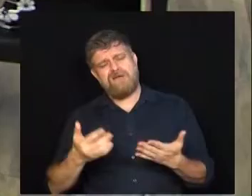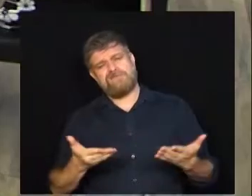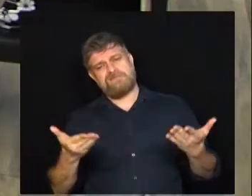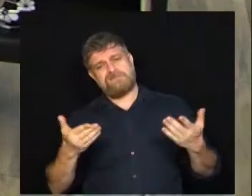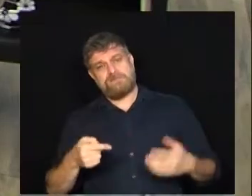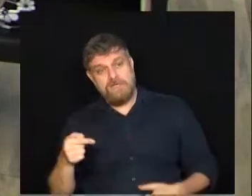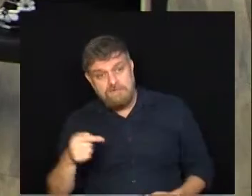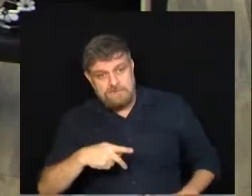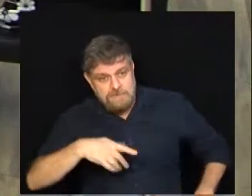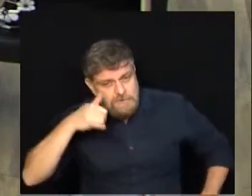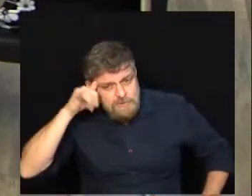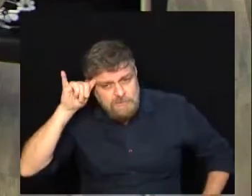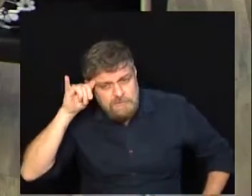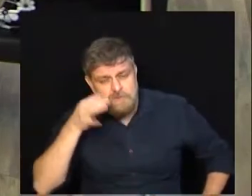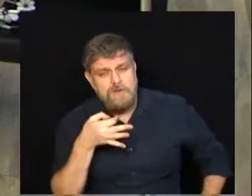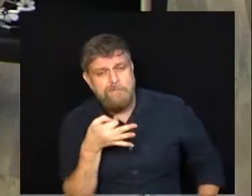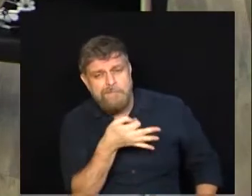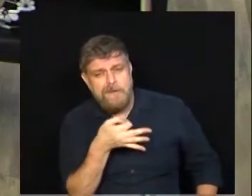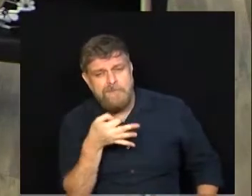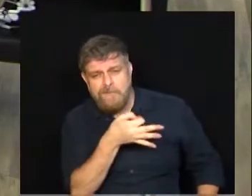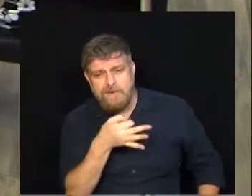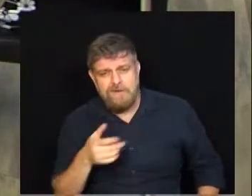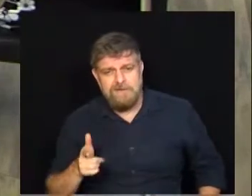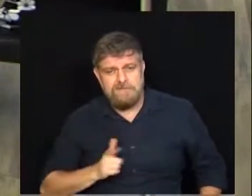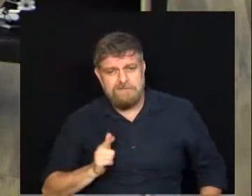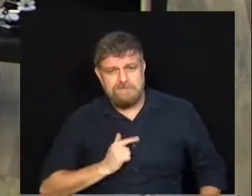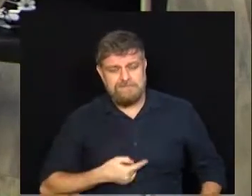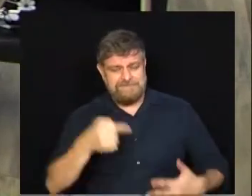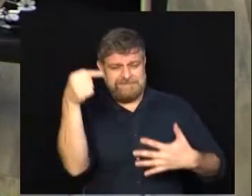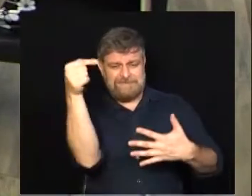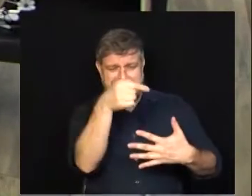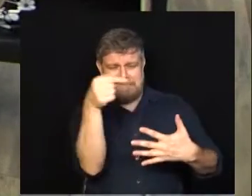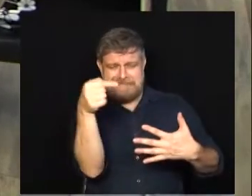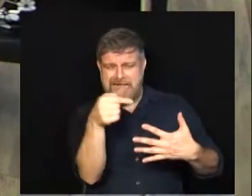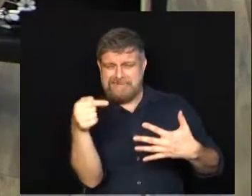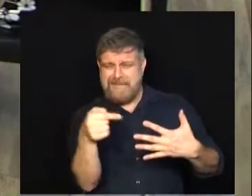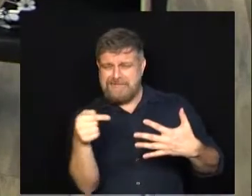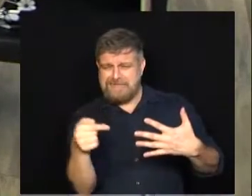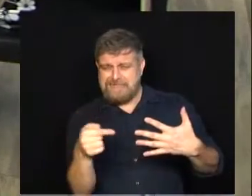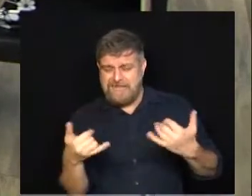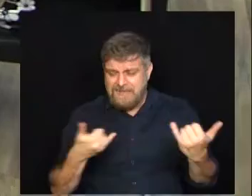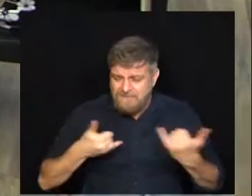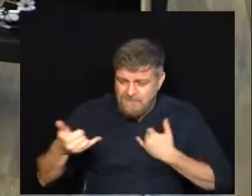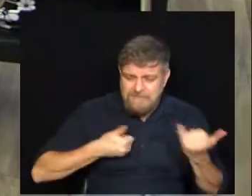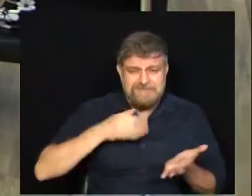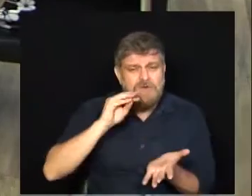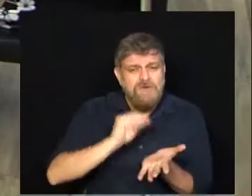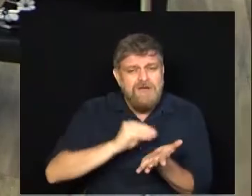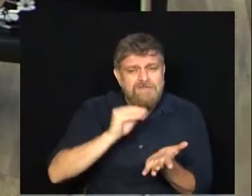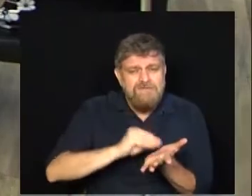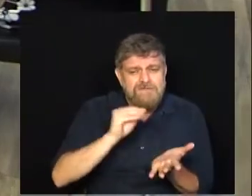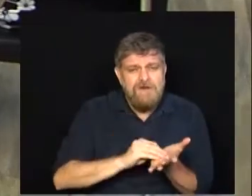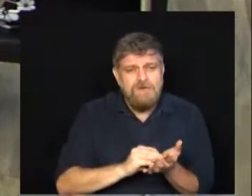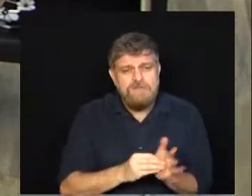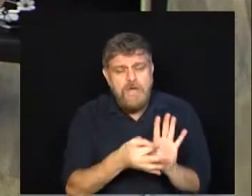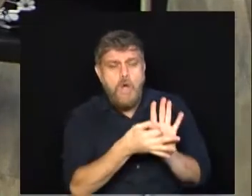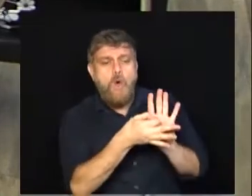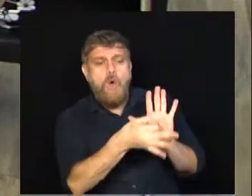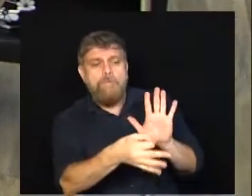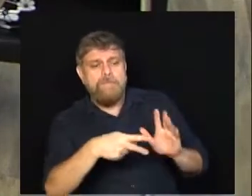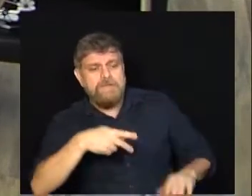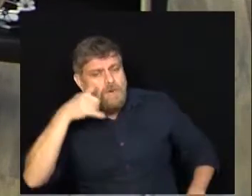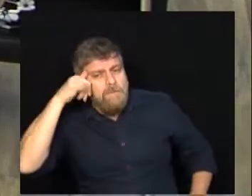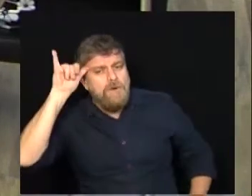de que, diante de toda essa falta de informação, na sua visão, quais são